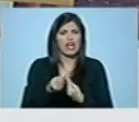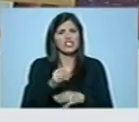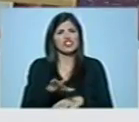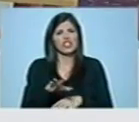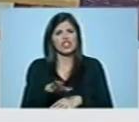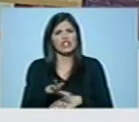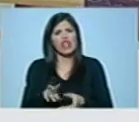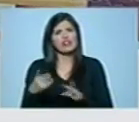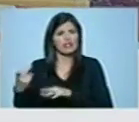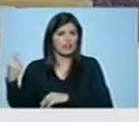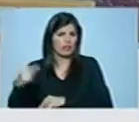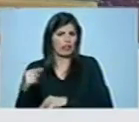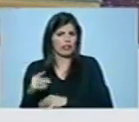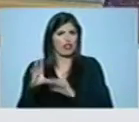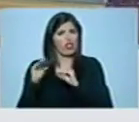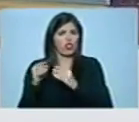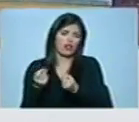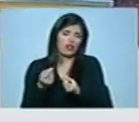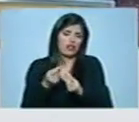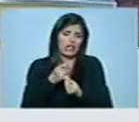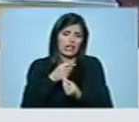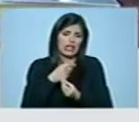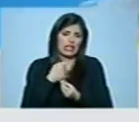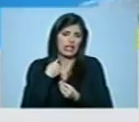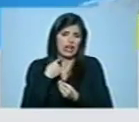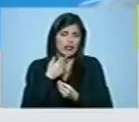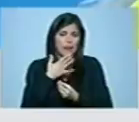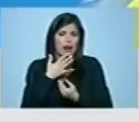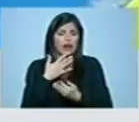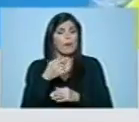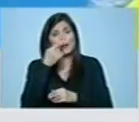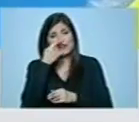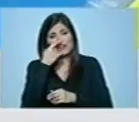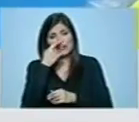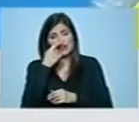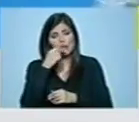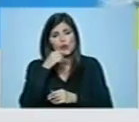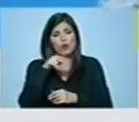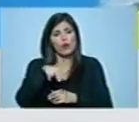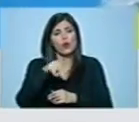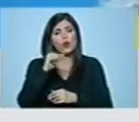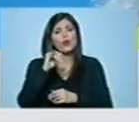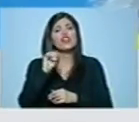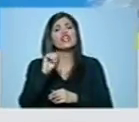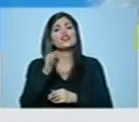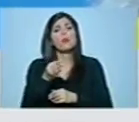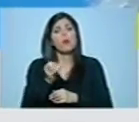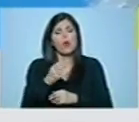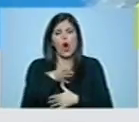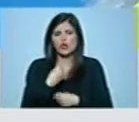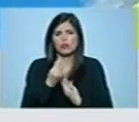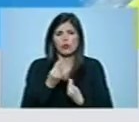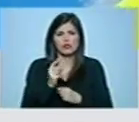Porque os miúdos terem alguma coisa para comer, não é? Sim. Mas eu gosto mais de pôr, porque o nisto também eles não gostam muito, porque tem